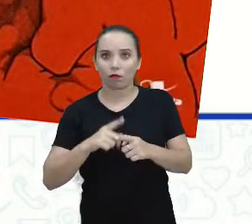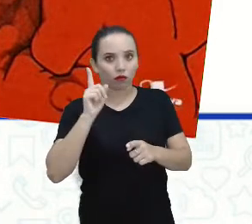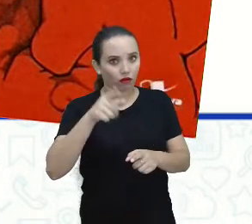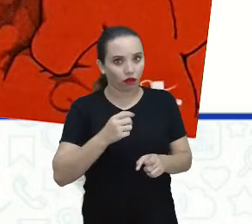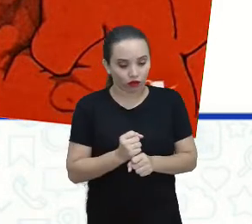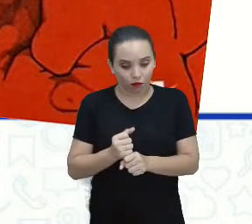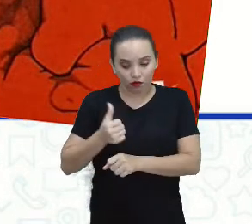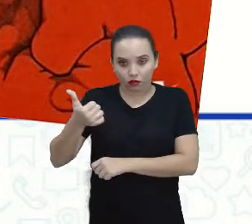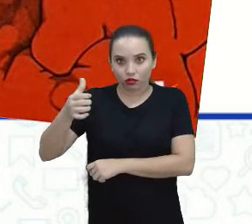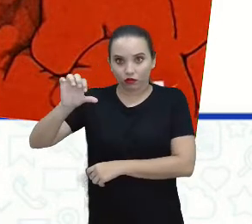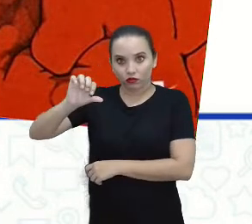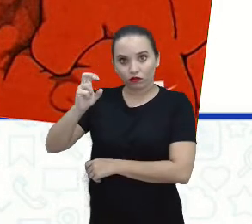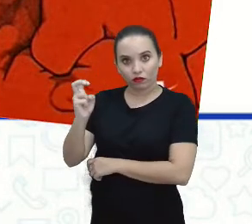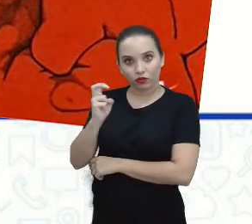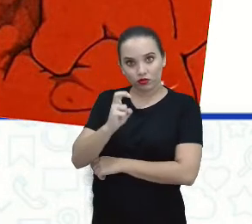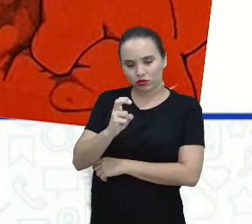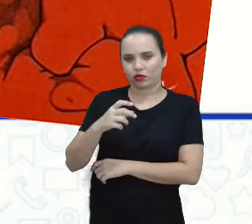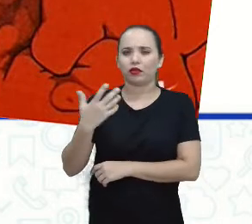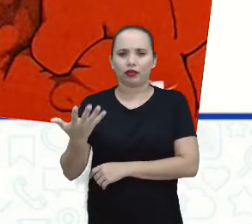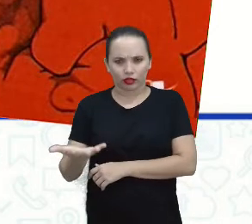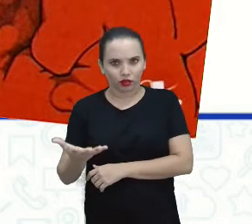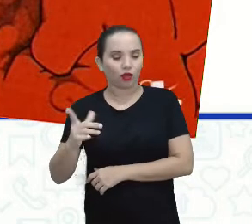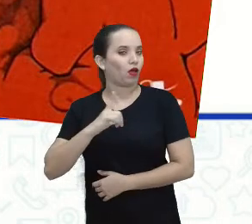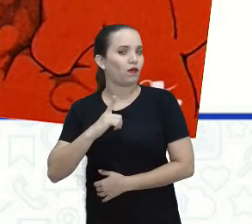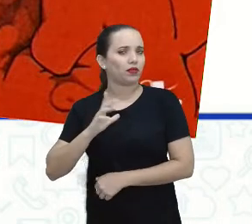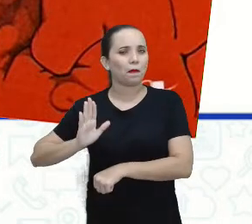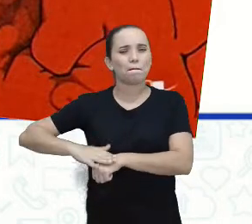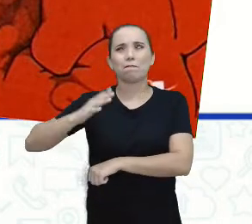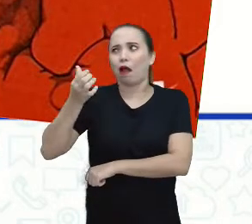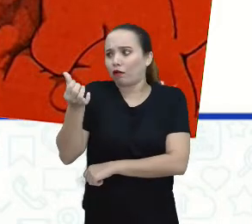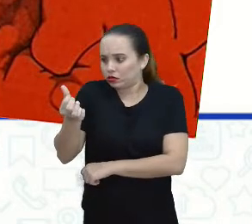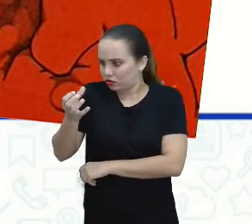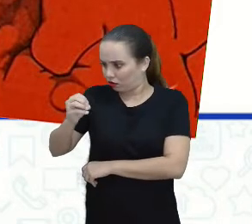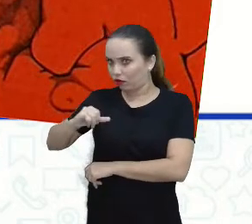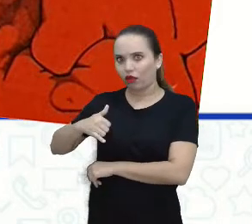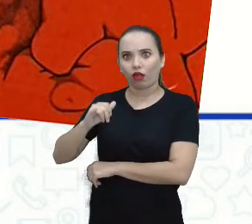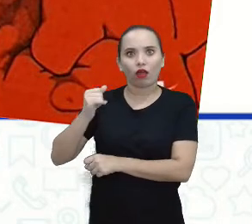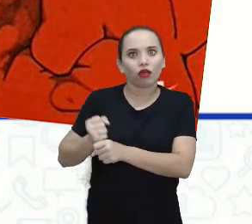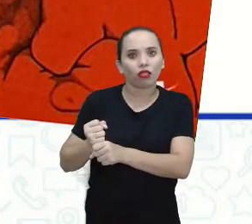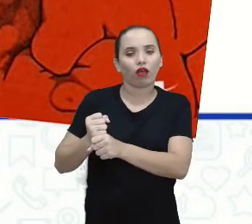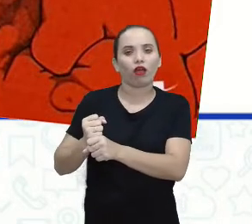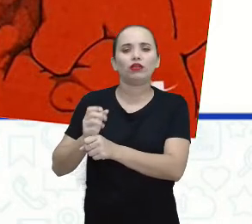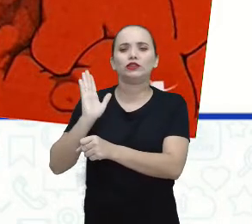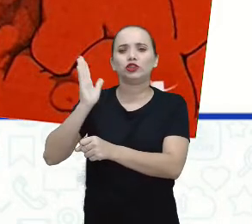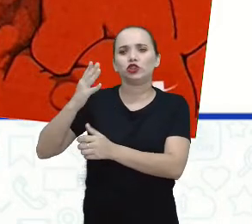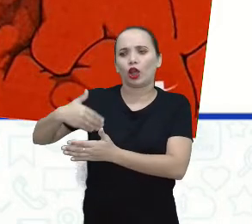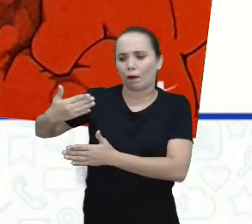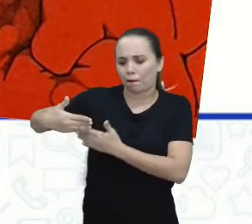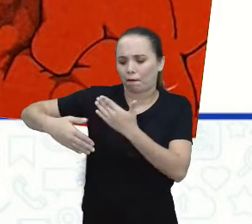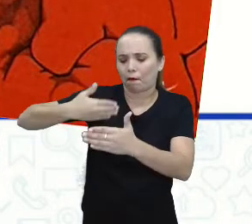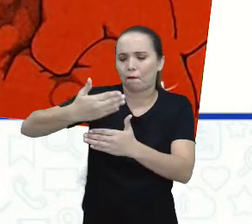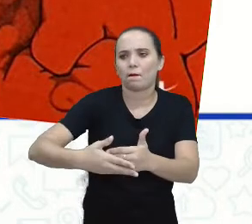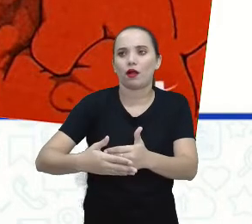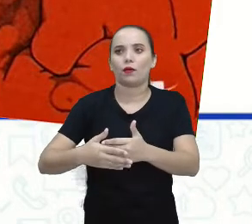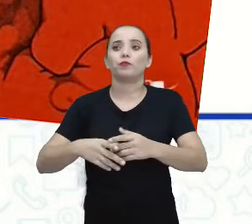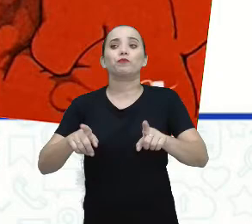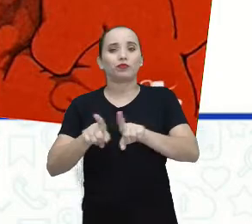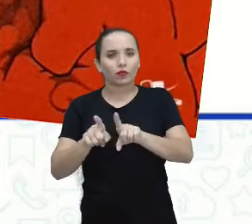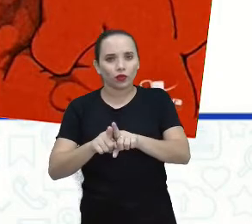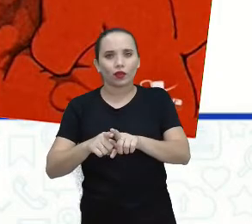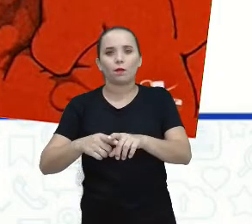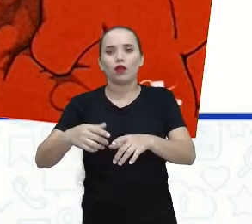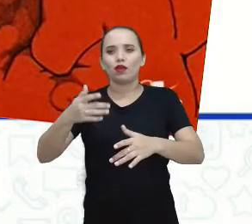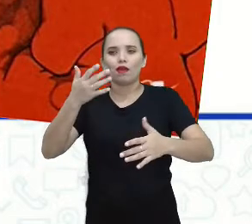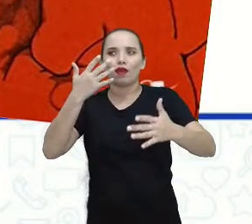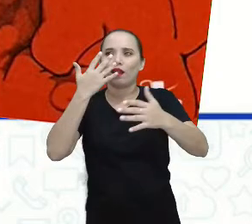1955, então ele tem mais de 60 anos que foi escrito, né? E encanta, e vai